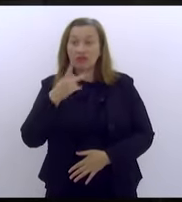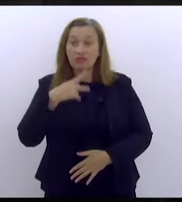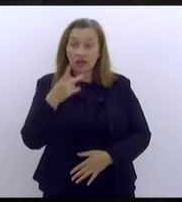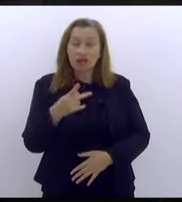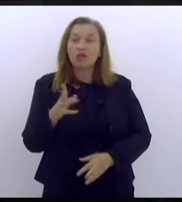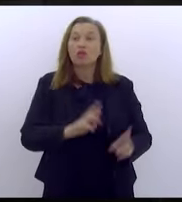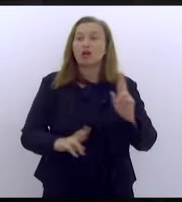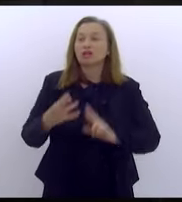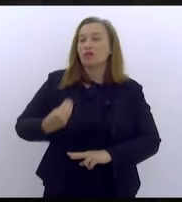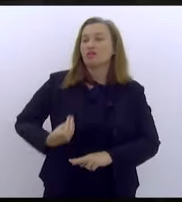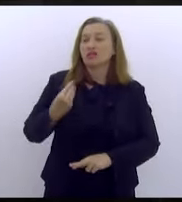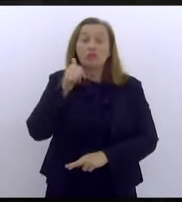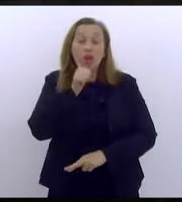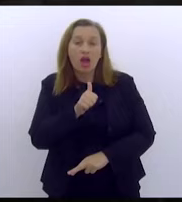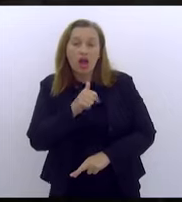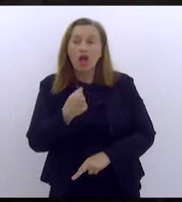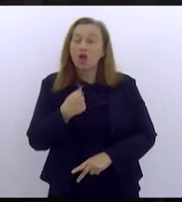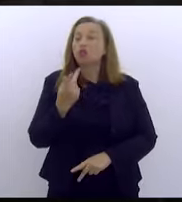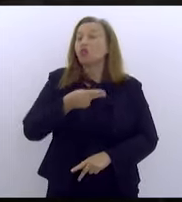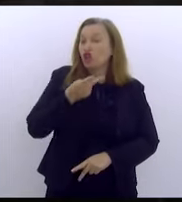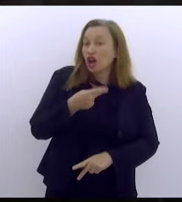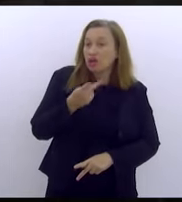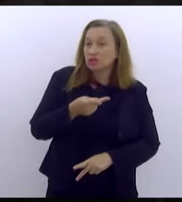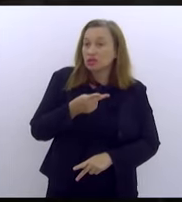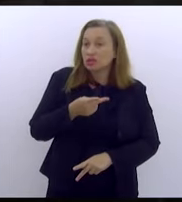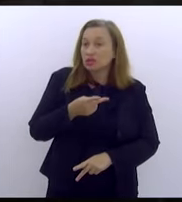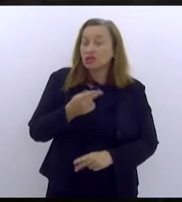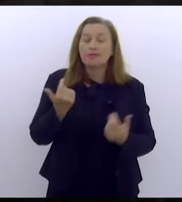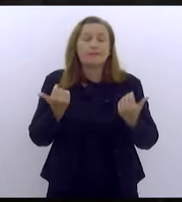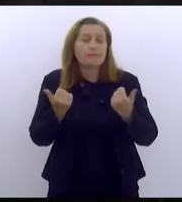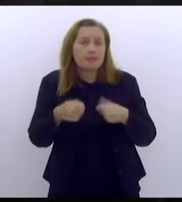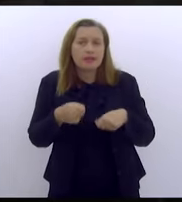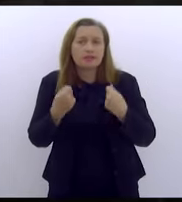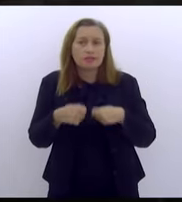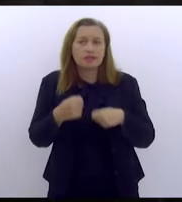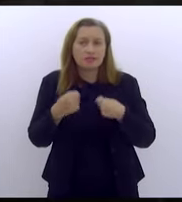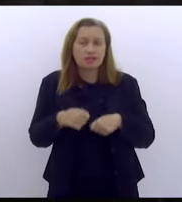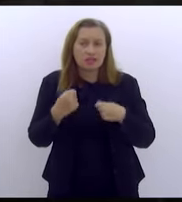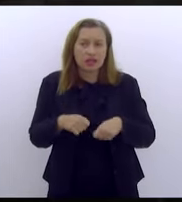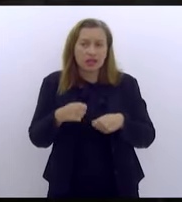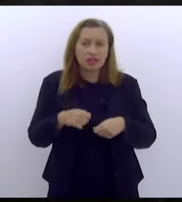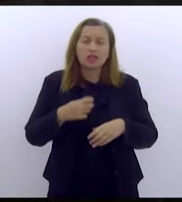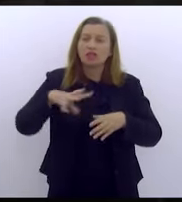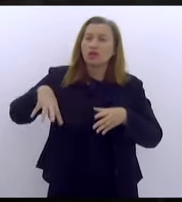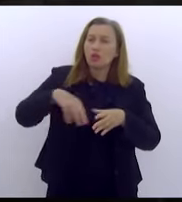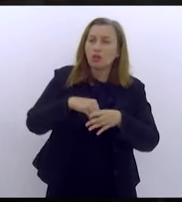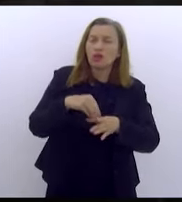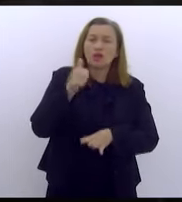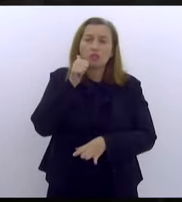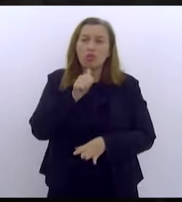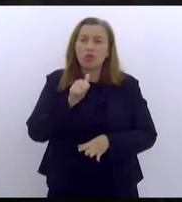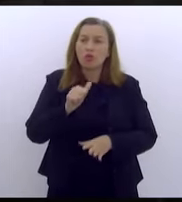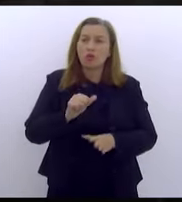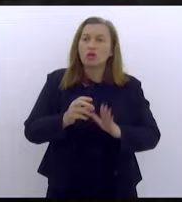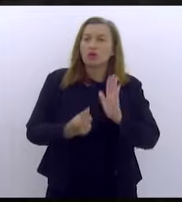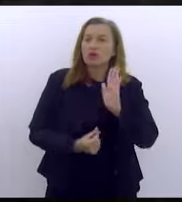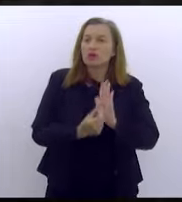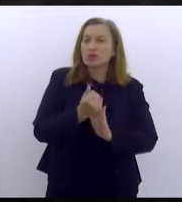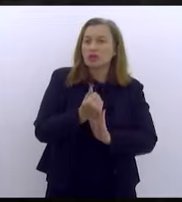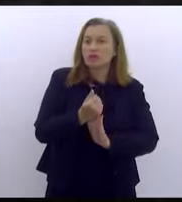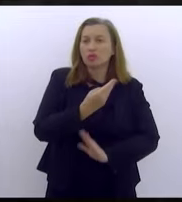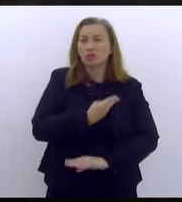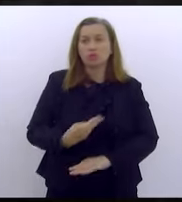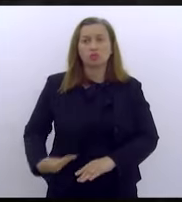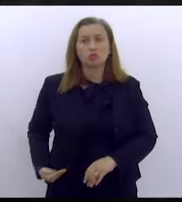à vida das mulheres, eu estou dizendo da necessidade de colocarmos as mulheres no orçamento público do